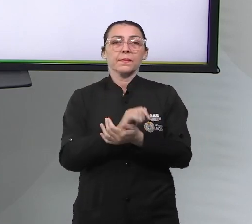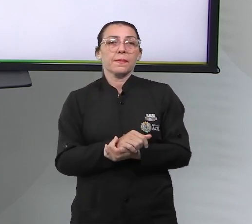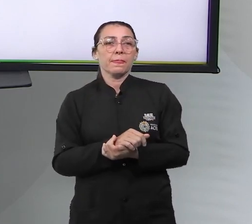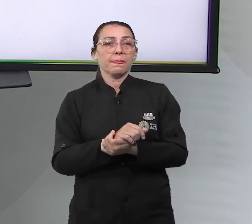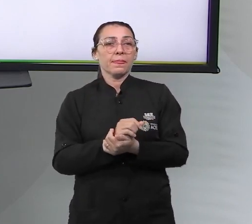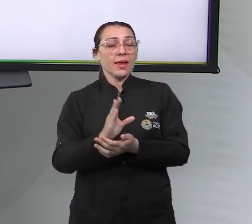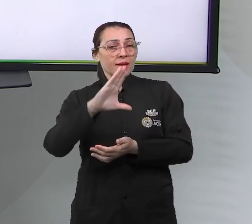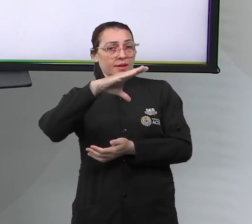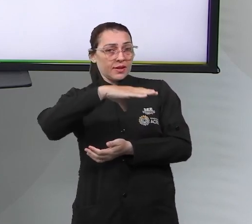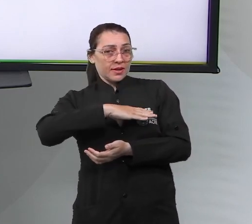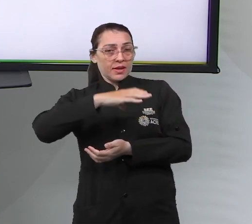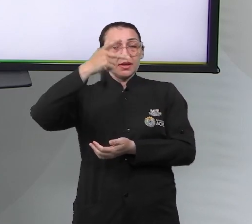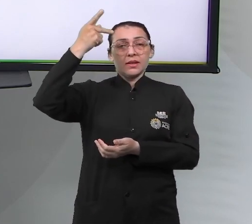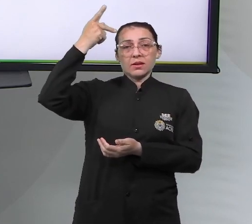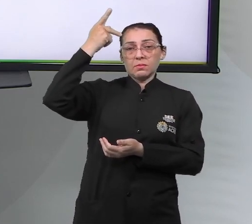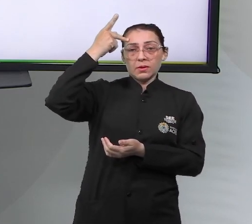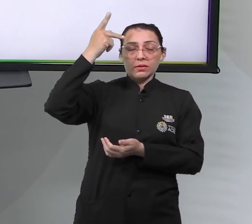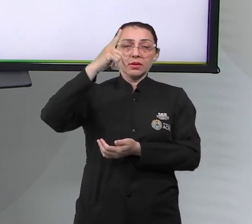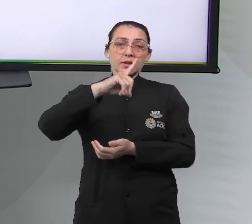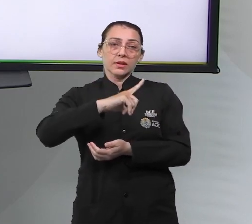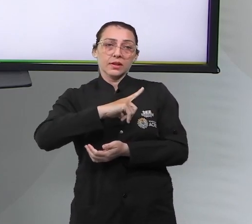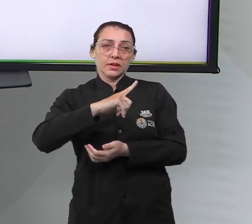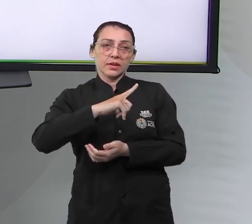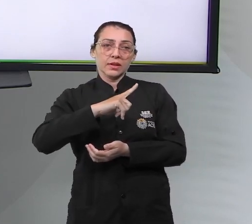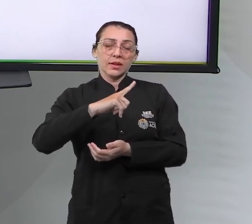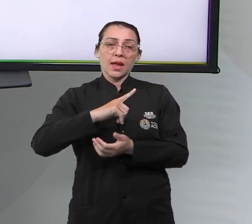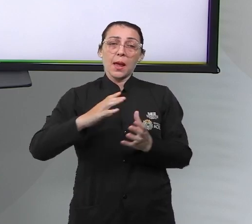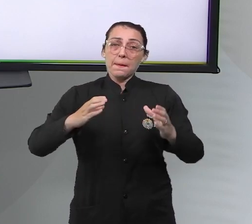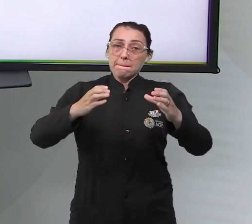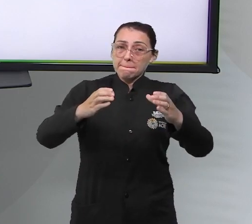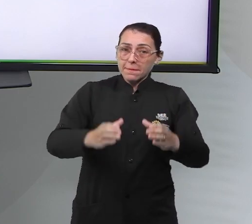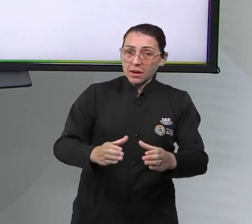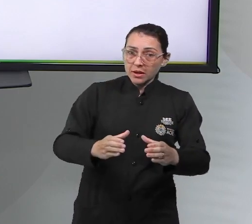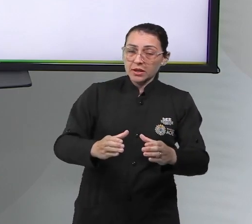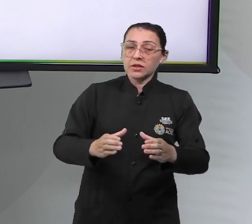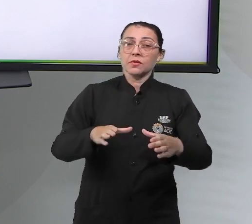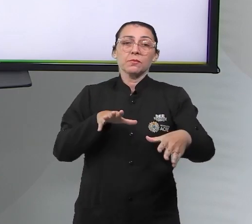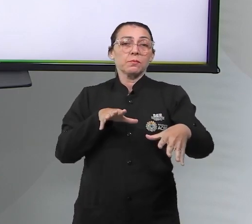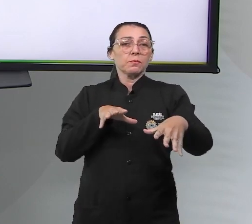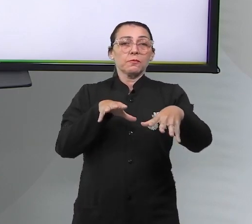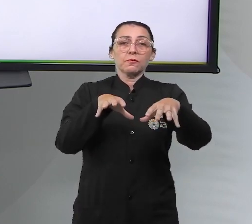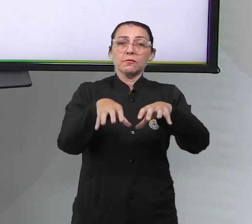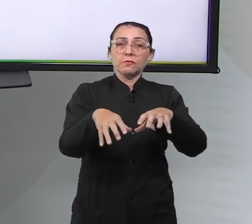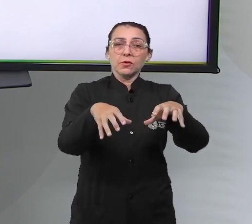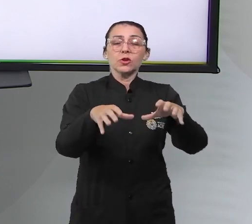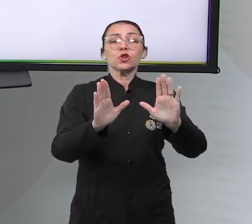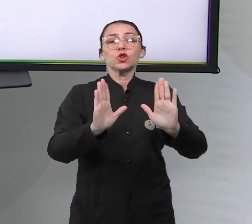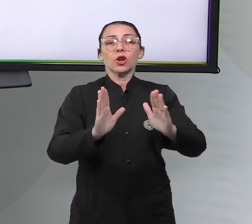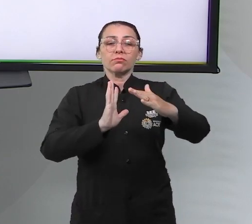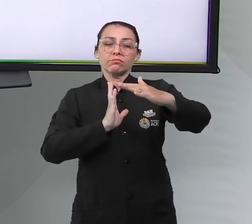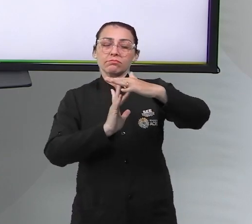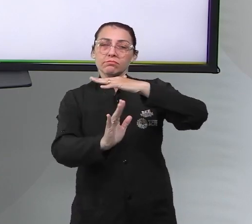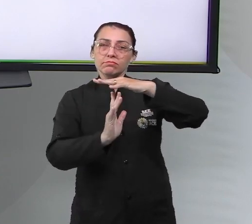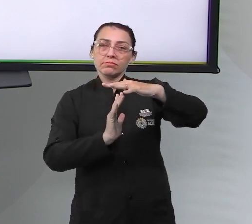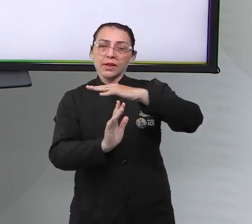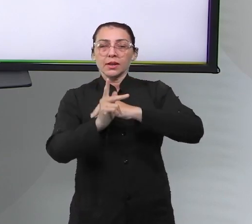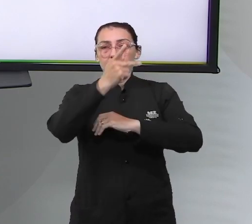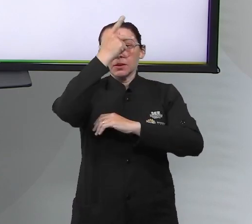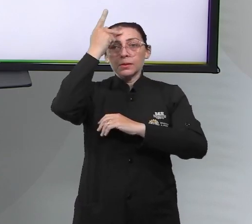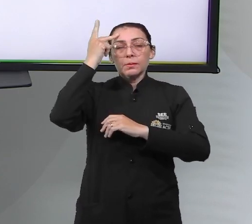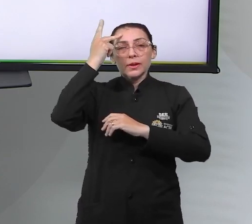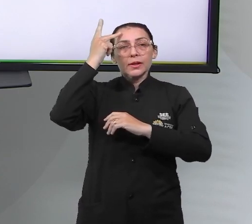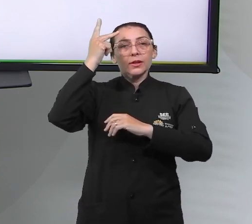da cidade de São Paulo, que possui bairros formados por pessoas imigrantes, pessoas